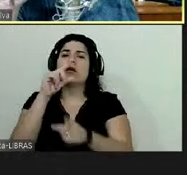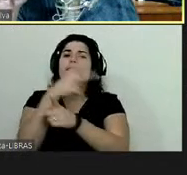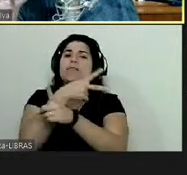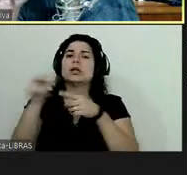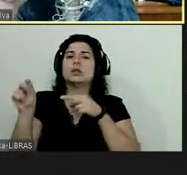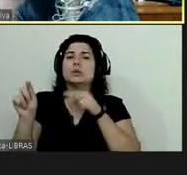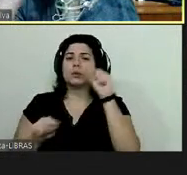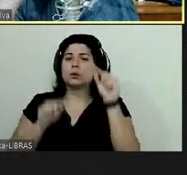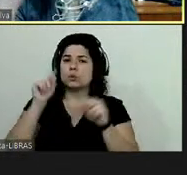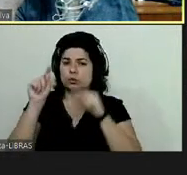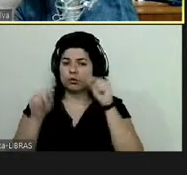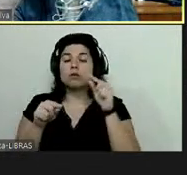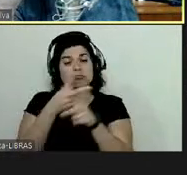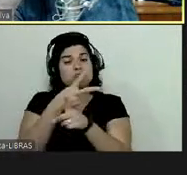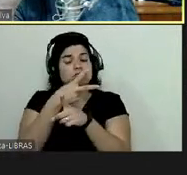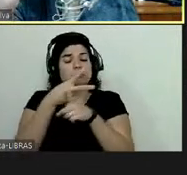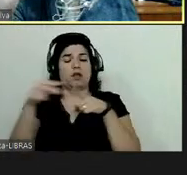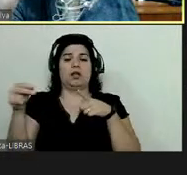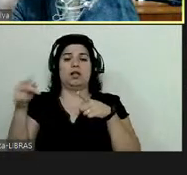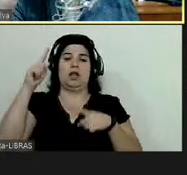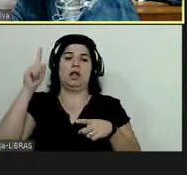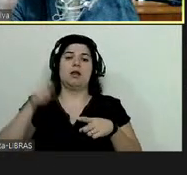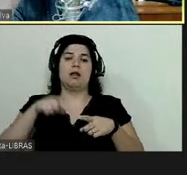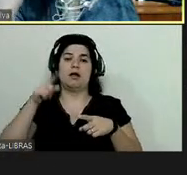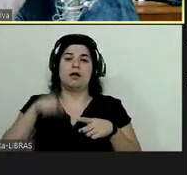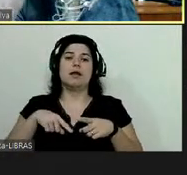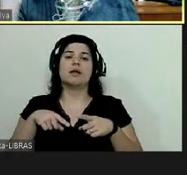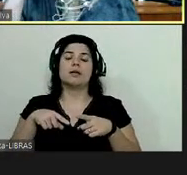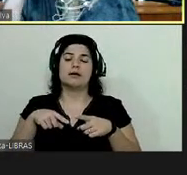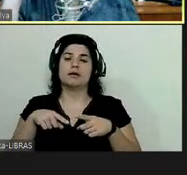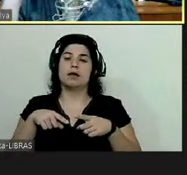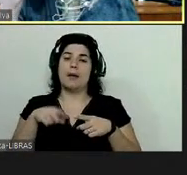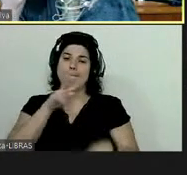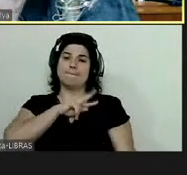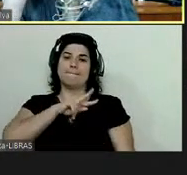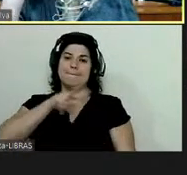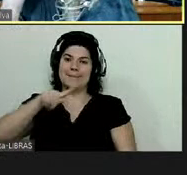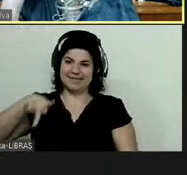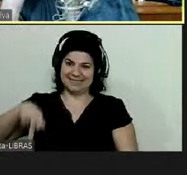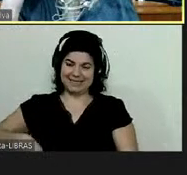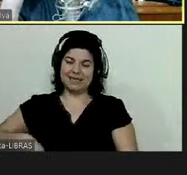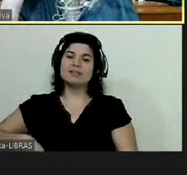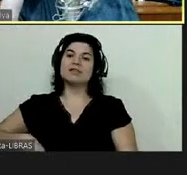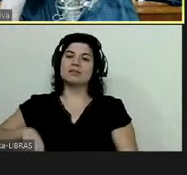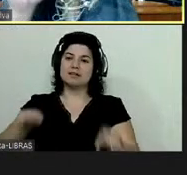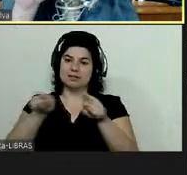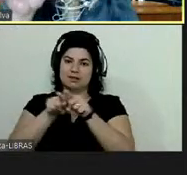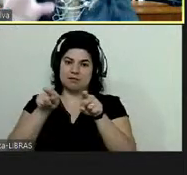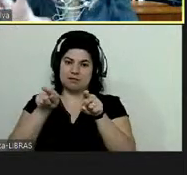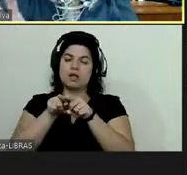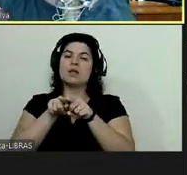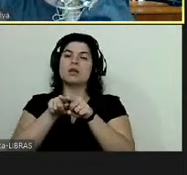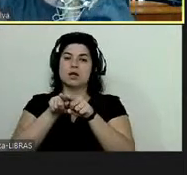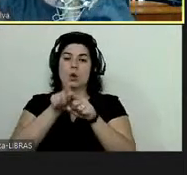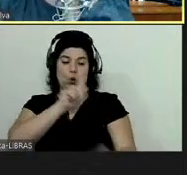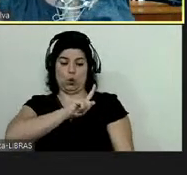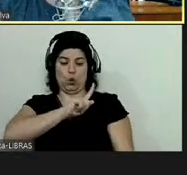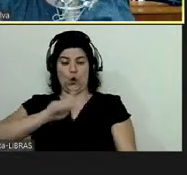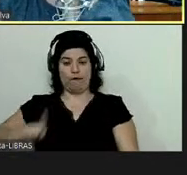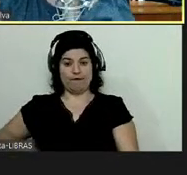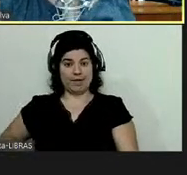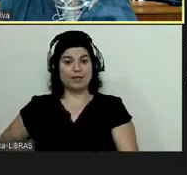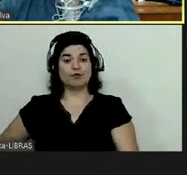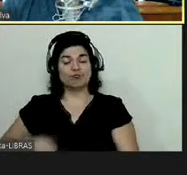história toda venceu justamente o presidencialismo EA forma republicana então Manteve